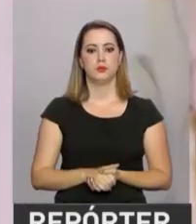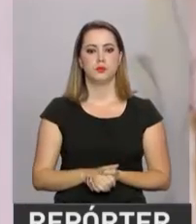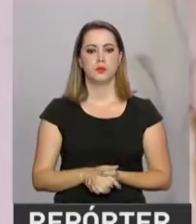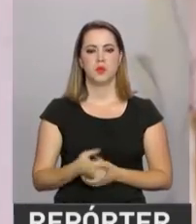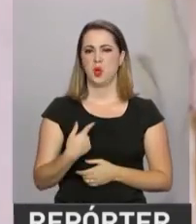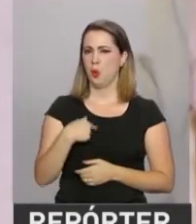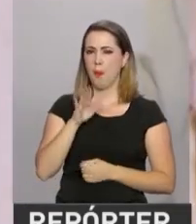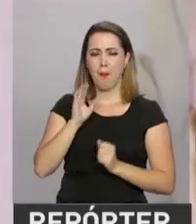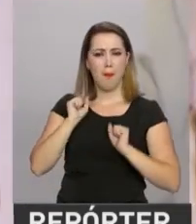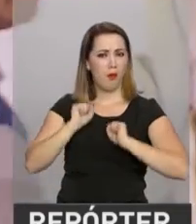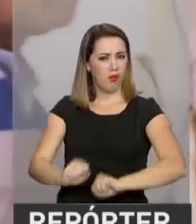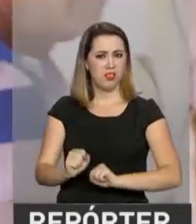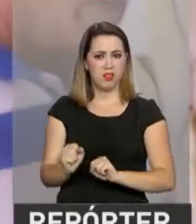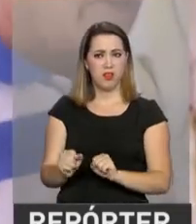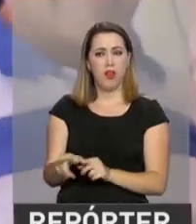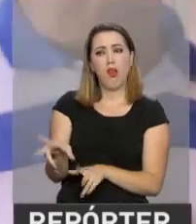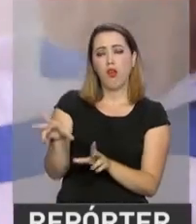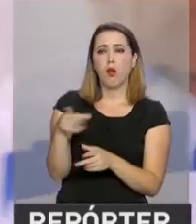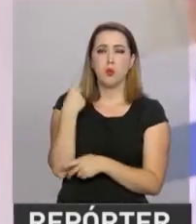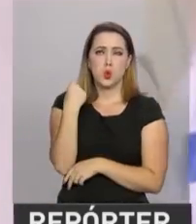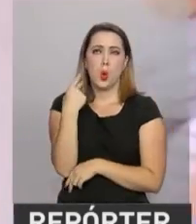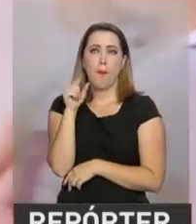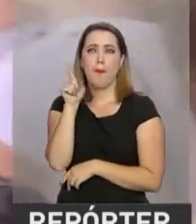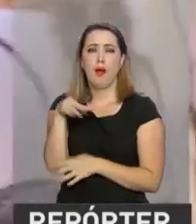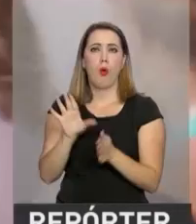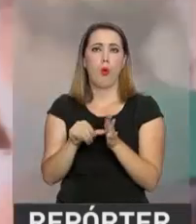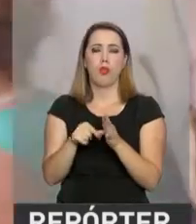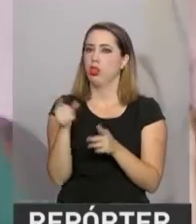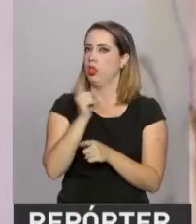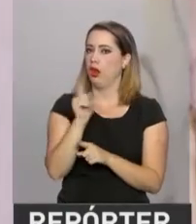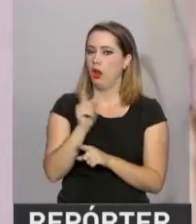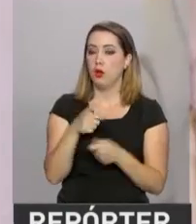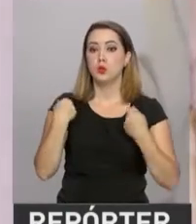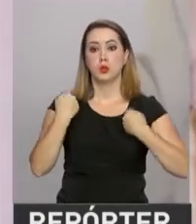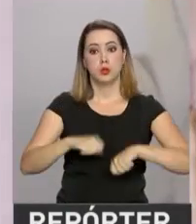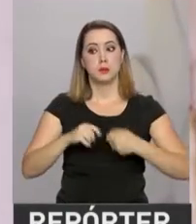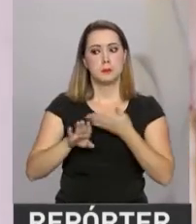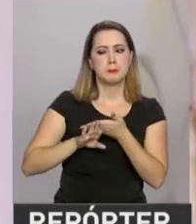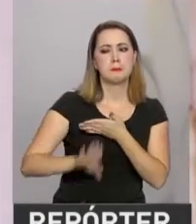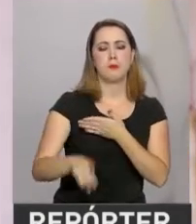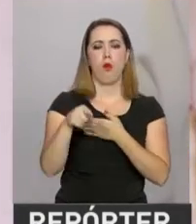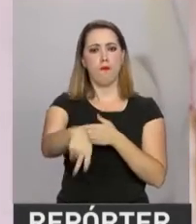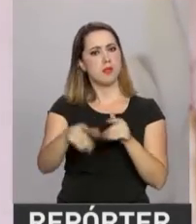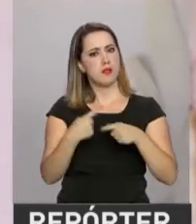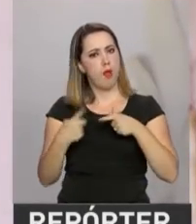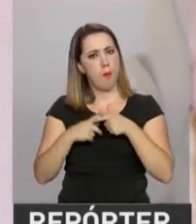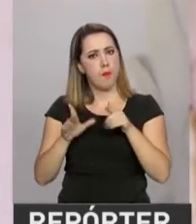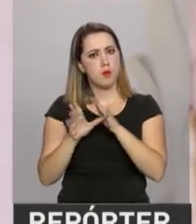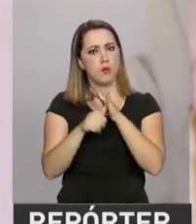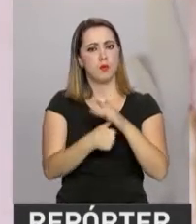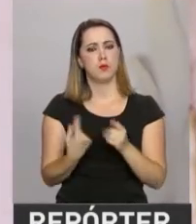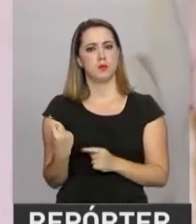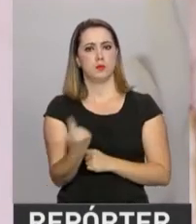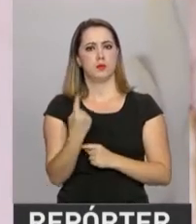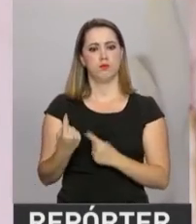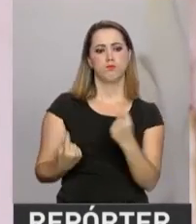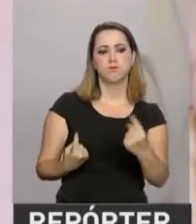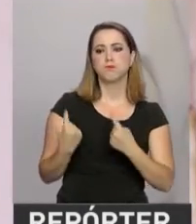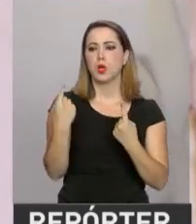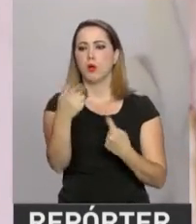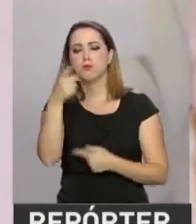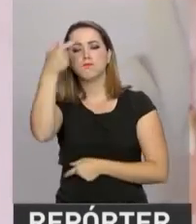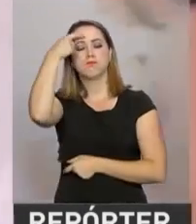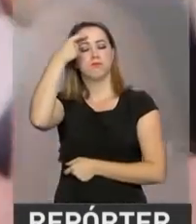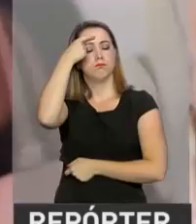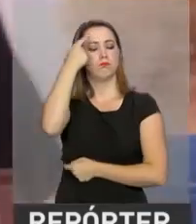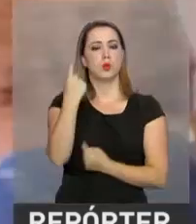a corrupção e nem temos que ver e dar o jeitinho. Nós temos que combater pessoalmente, unilateralmente, cada um conscientizar